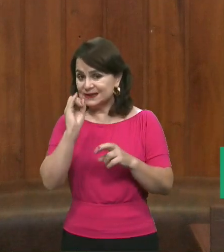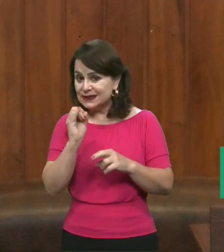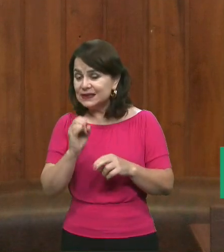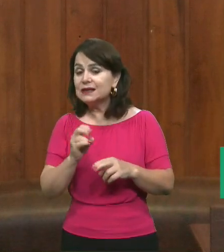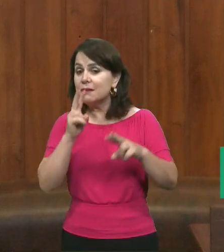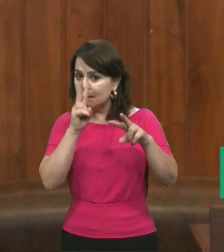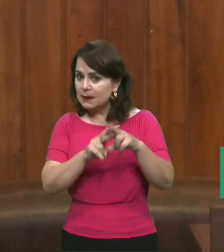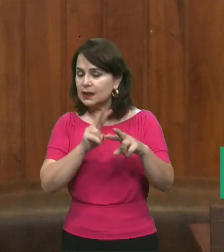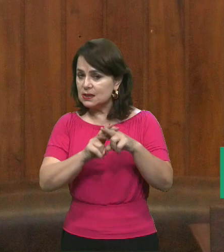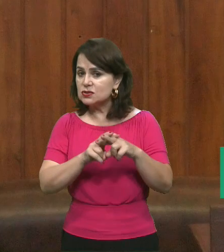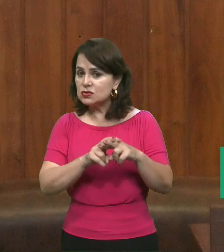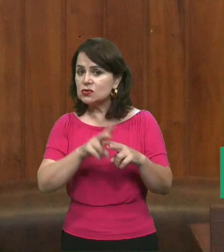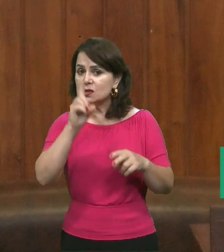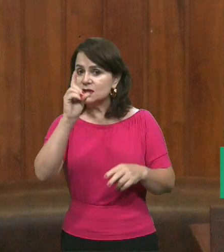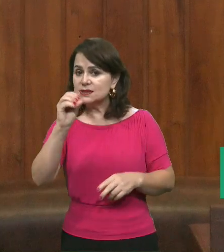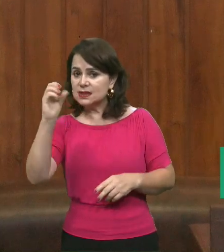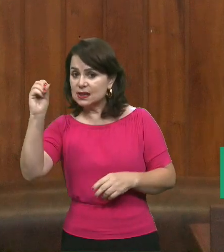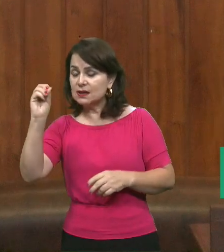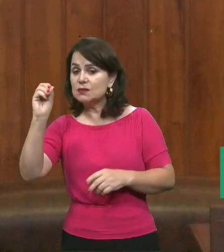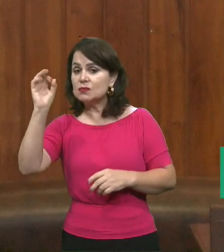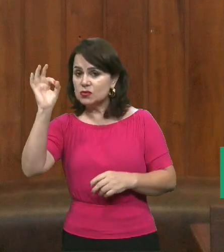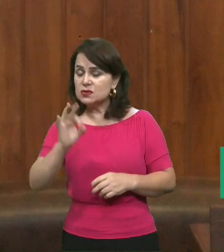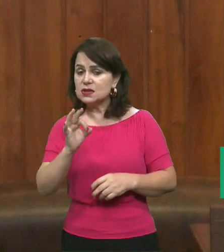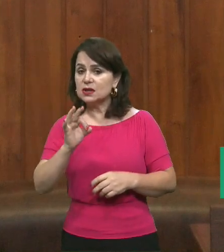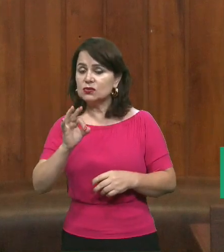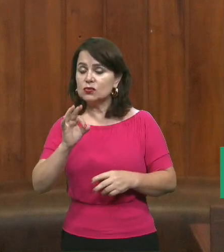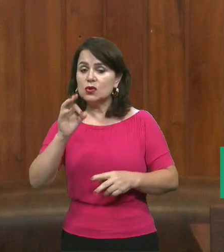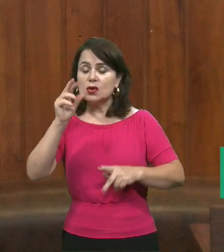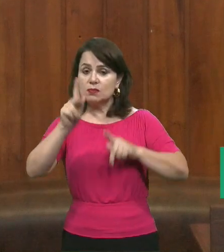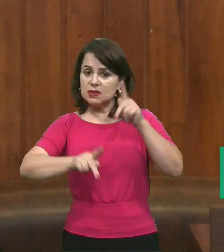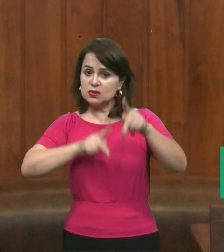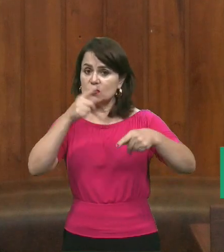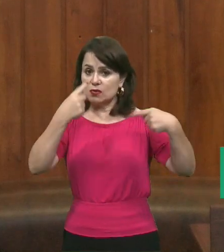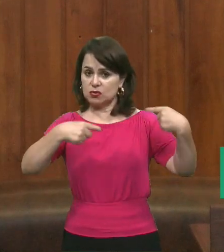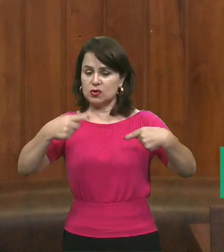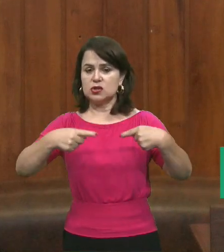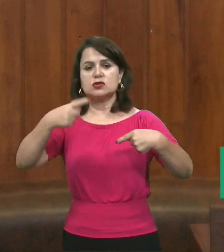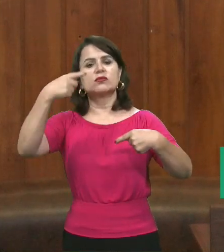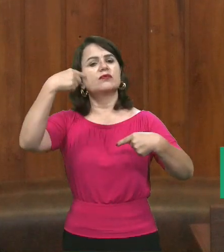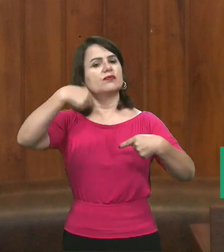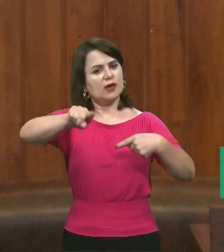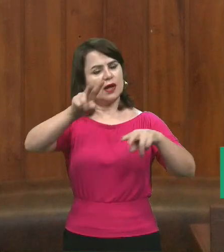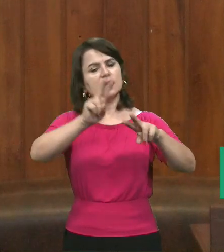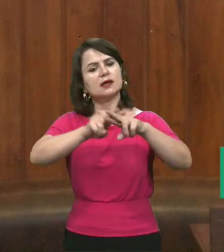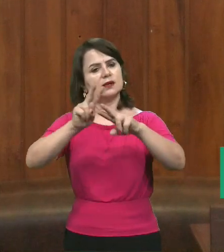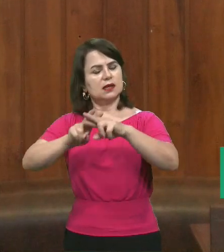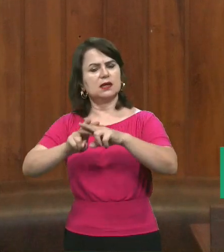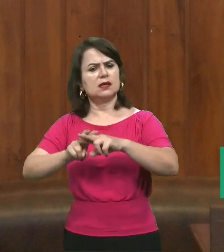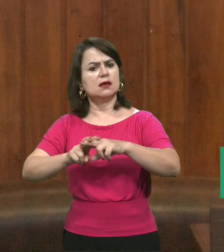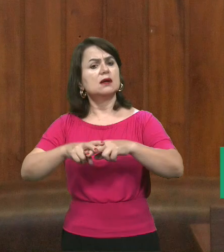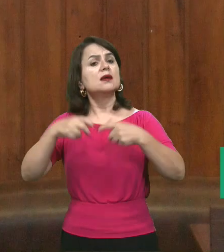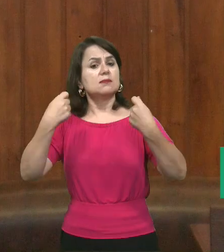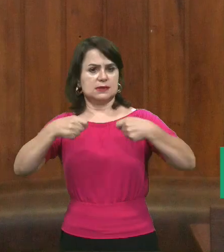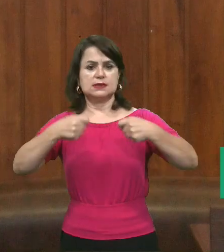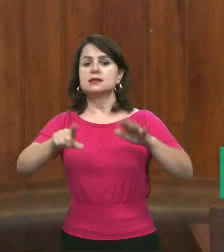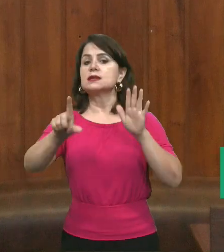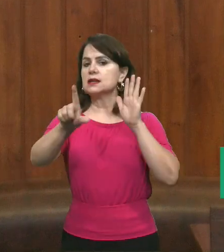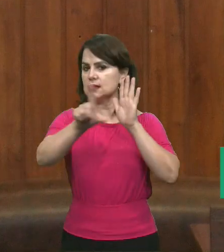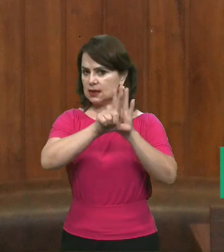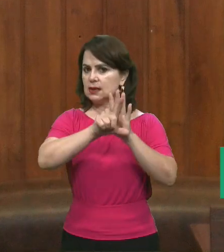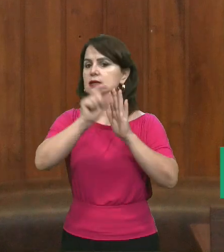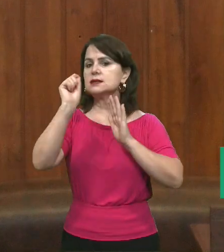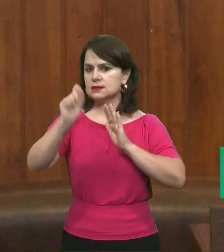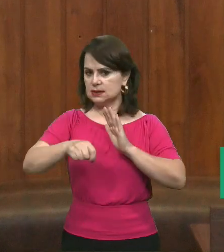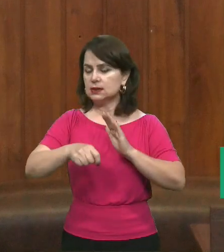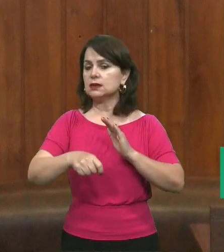100%, 99% dos políticos de todo o país estaria na cadeia. Deveria ter uma lei nesse sentido, porque a